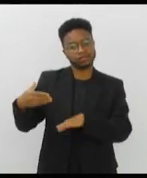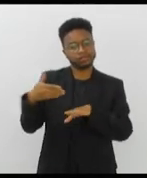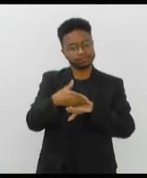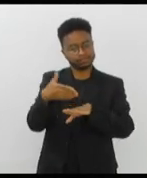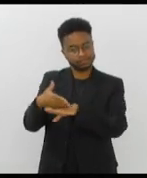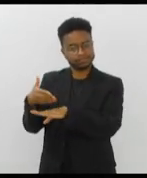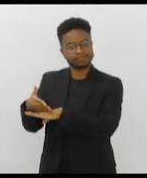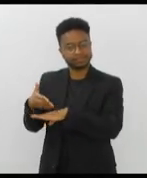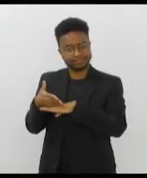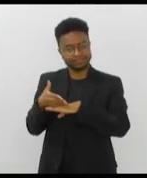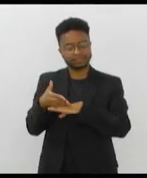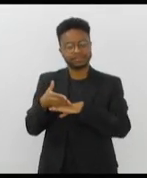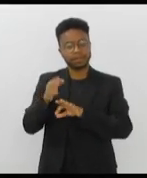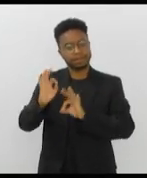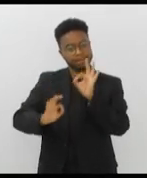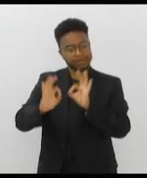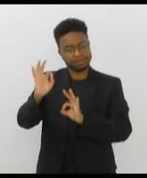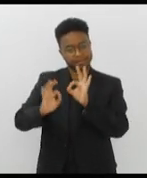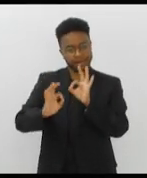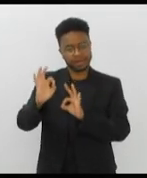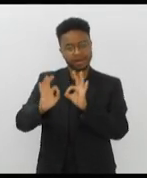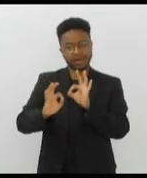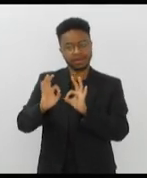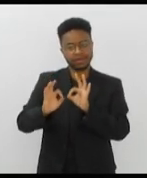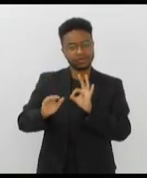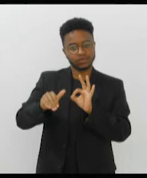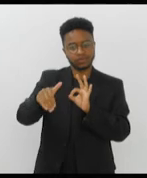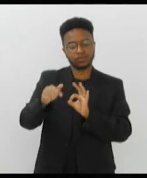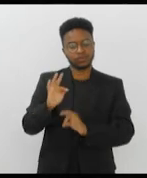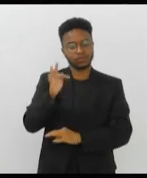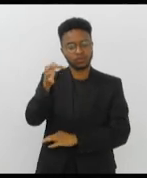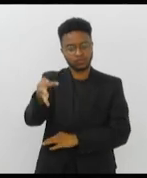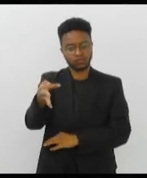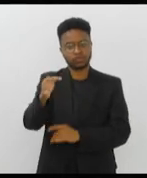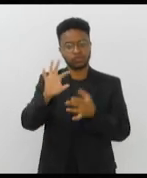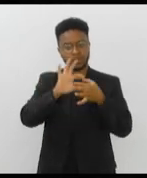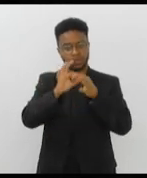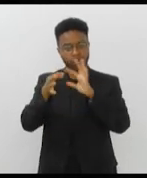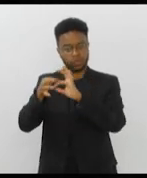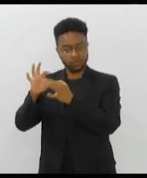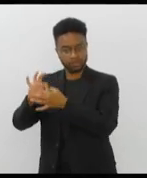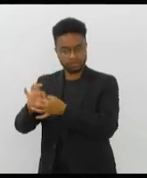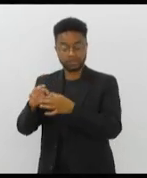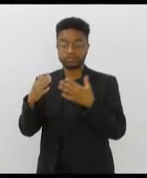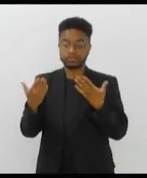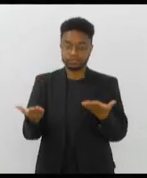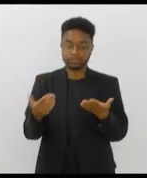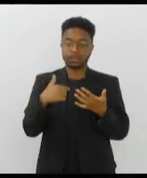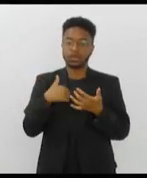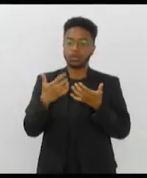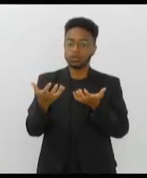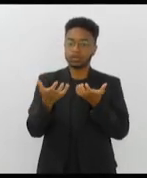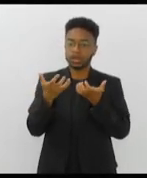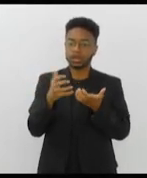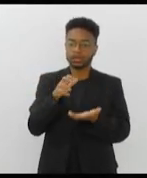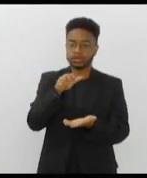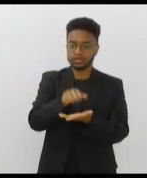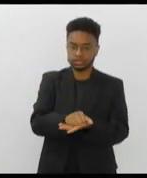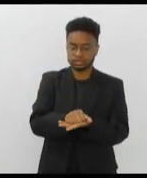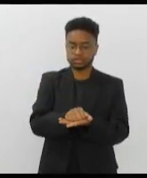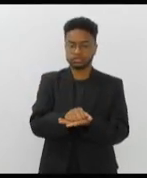com muitos membros sendo preparados para a próxima Olimpíada. Então, eu queria fazer esse